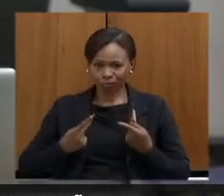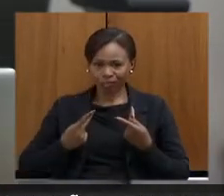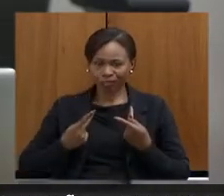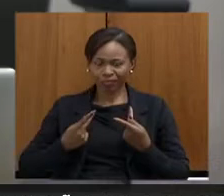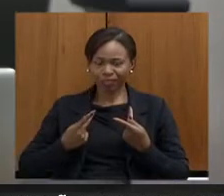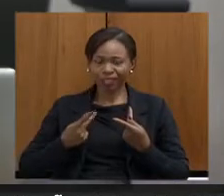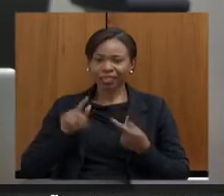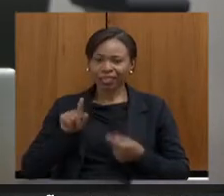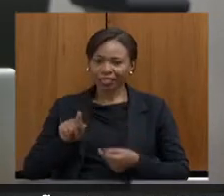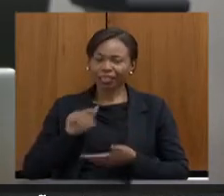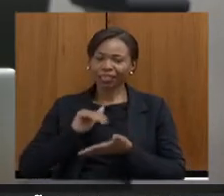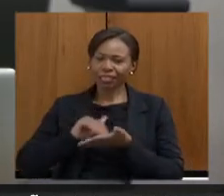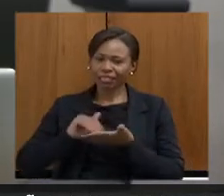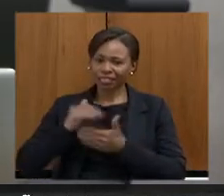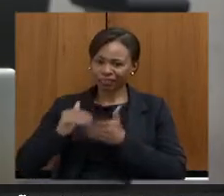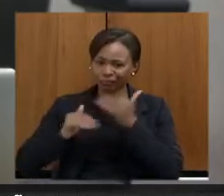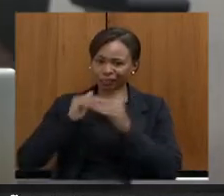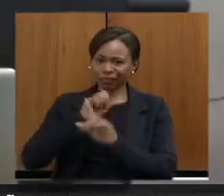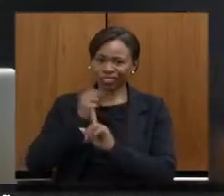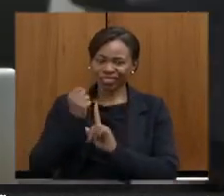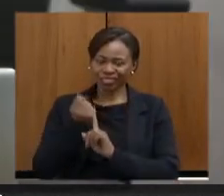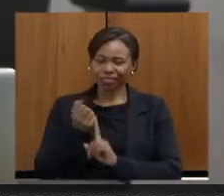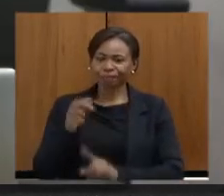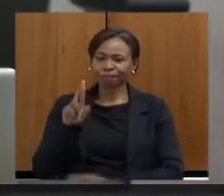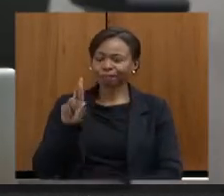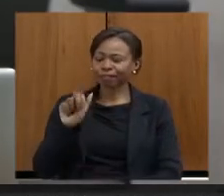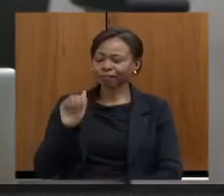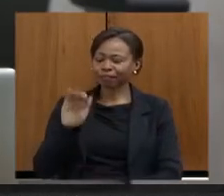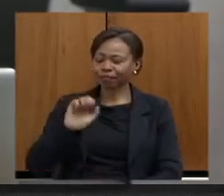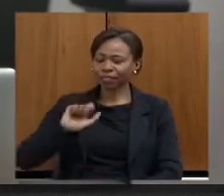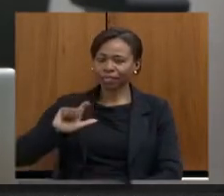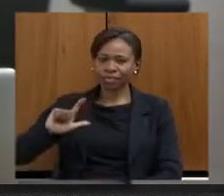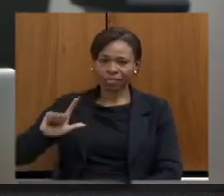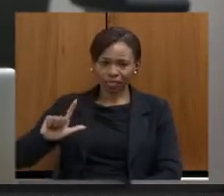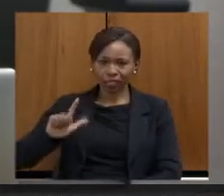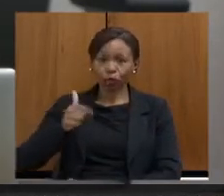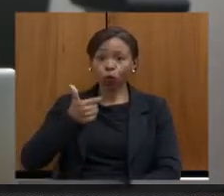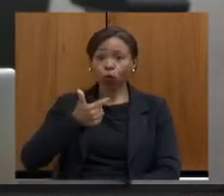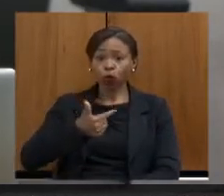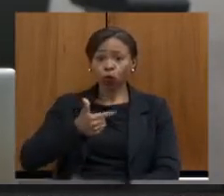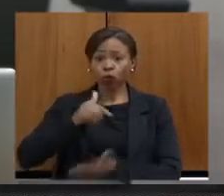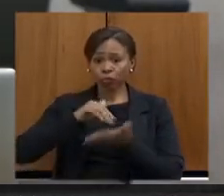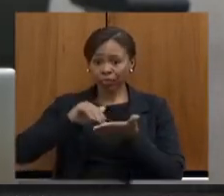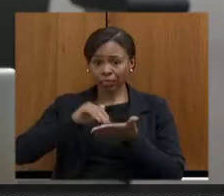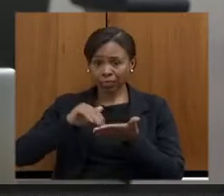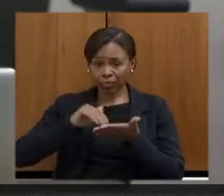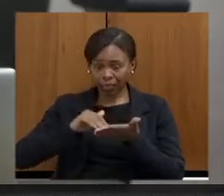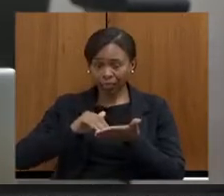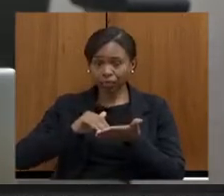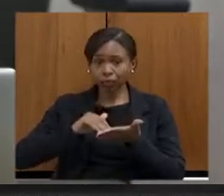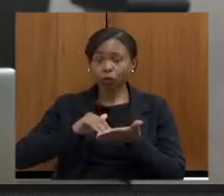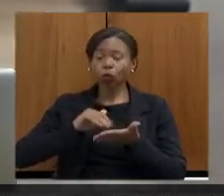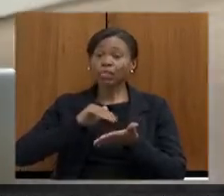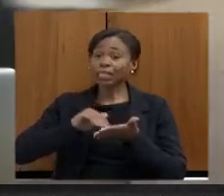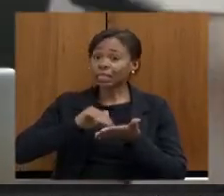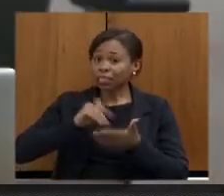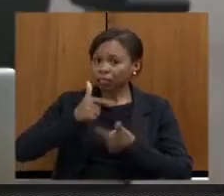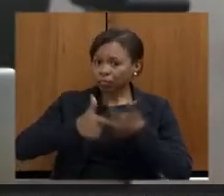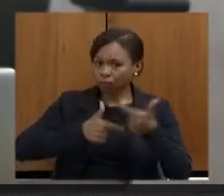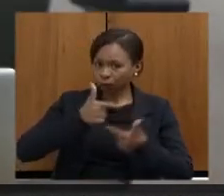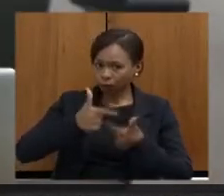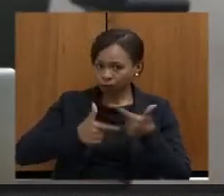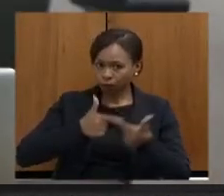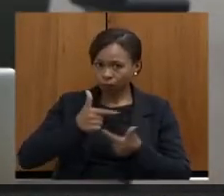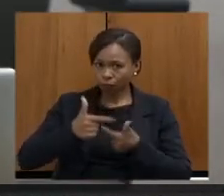Desenvolvimento Social. Rafael Vasconcelos Amaral Rodrigues, subsecretário da Secretaria de Trabalho e Emprego da